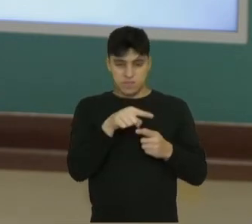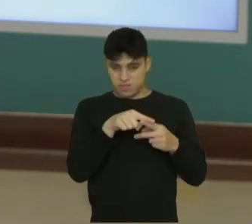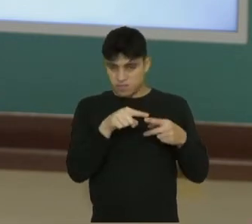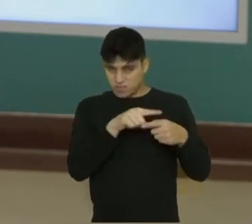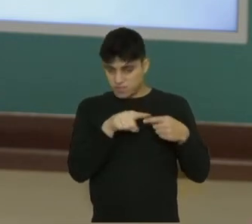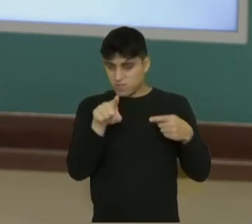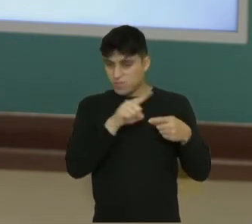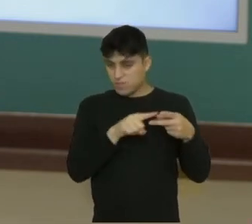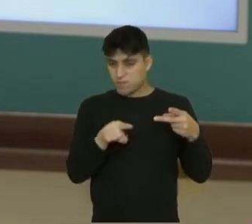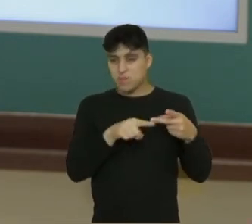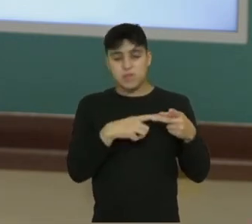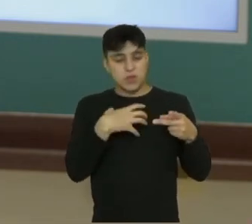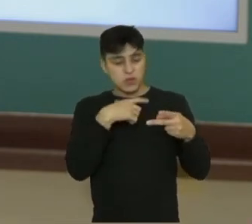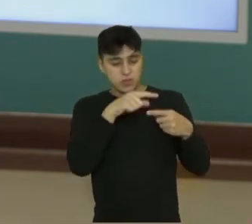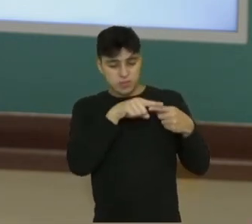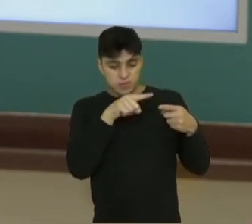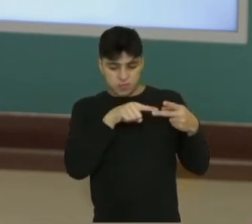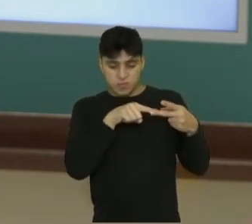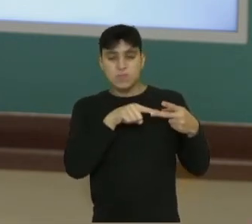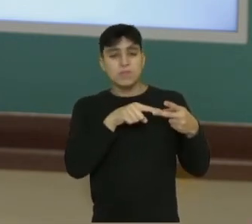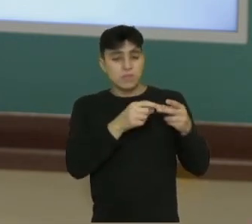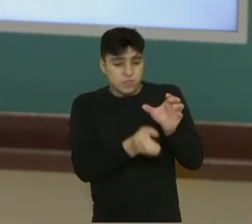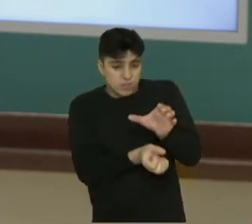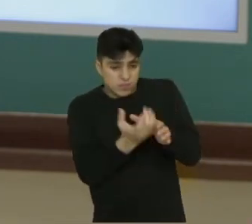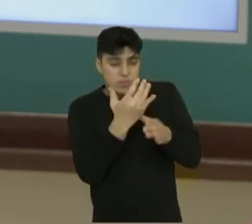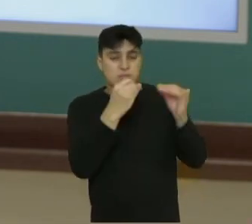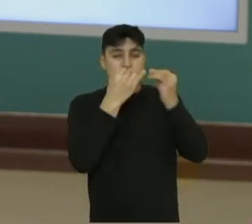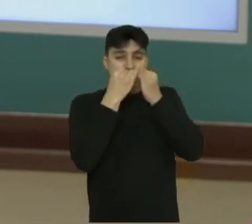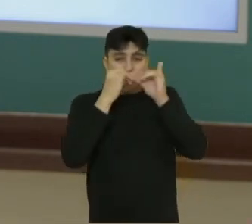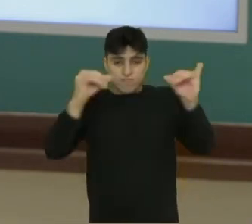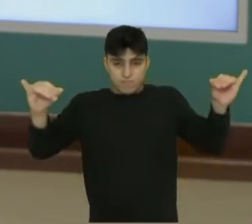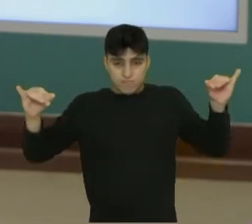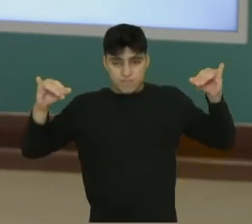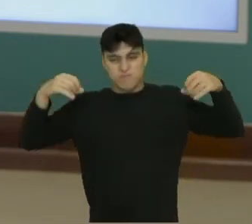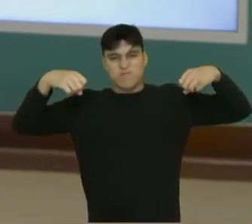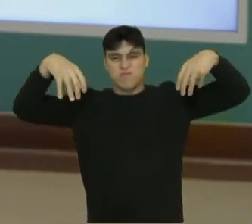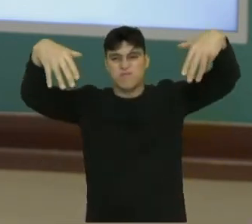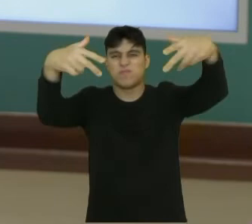Então é a principal maneira que a gente tem para gerar eletricidade. Bem,